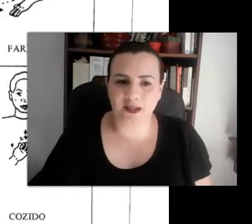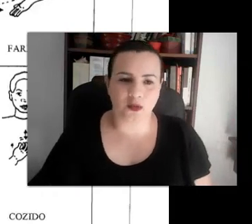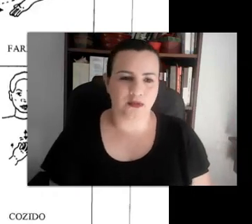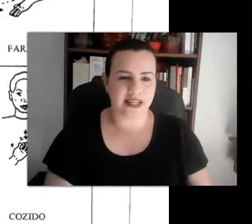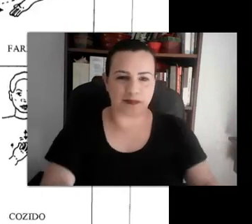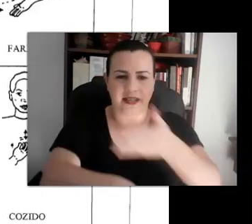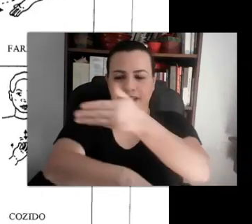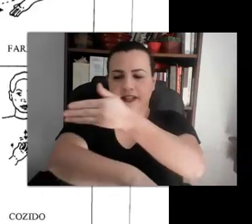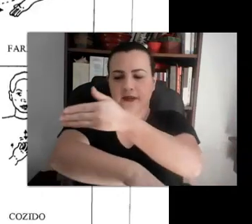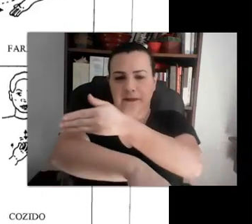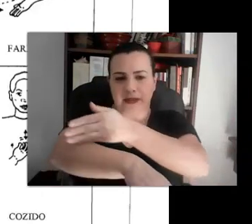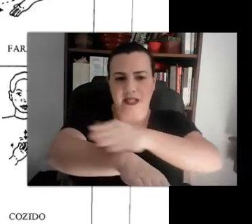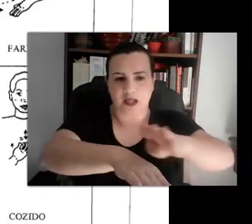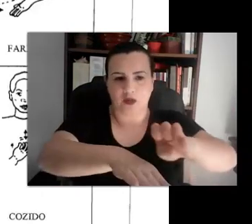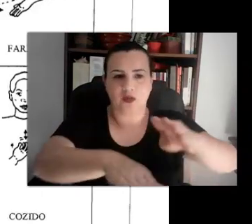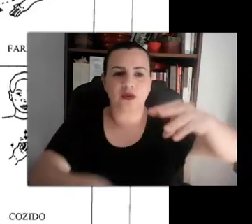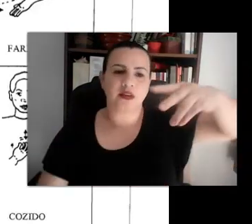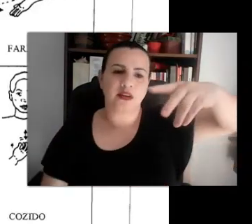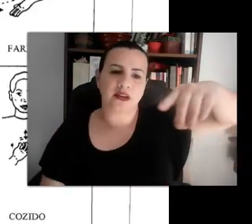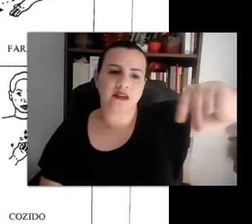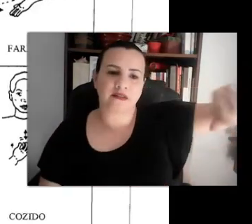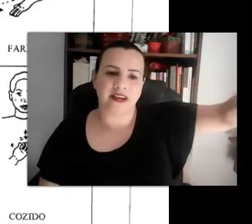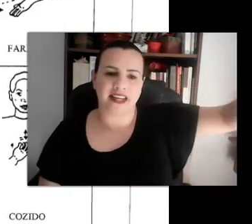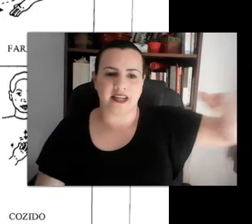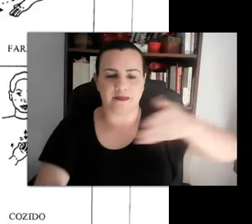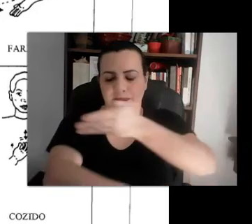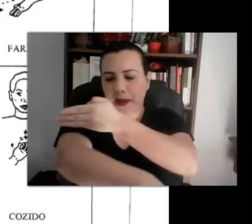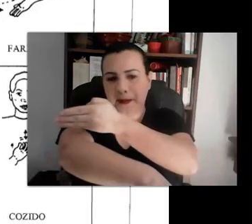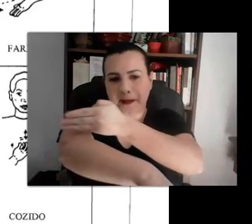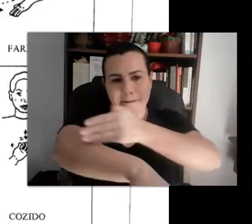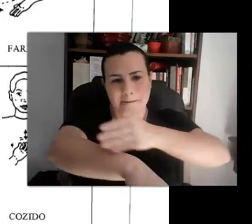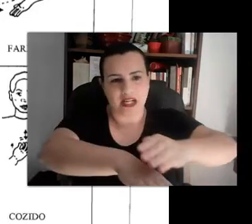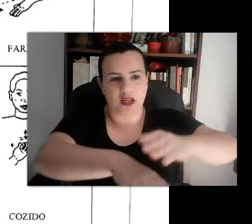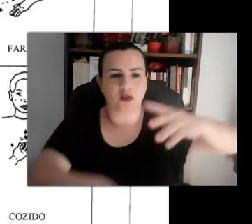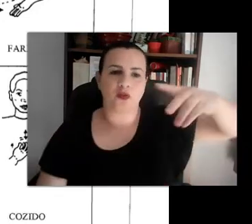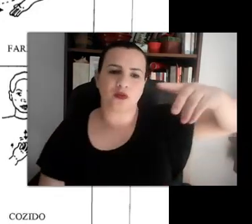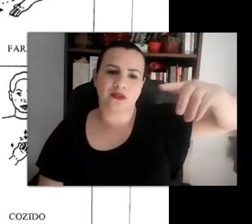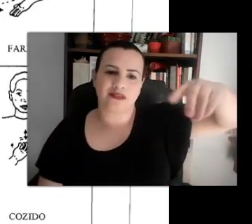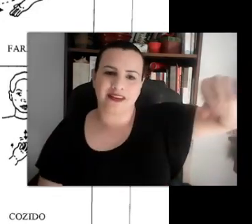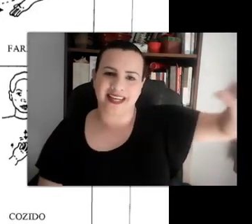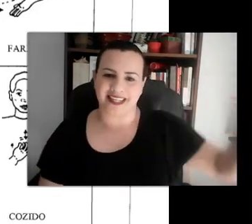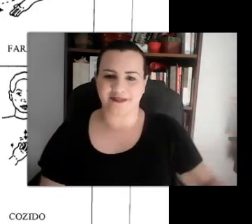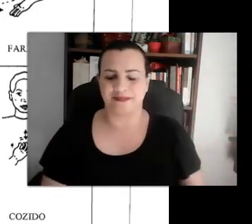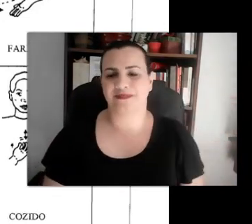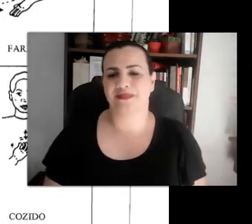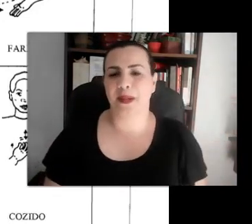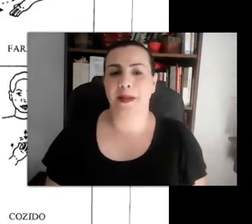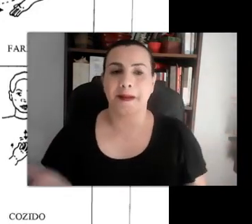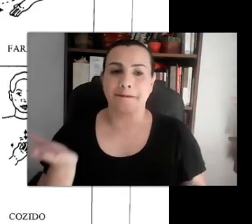Farinha de trigo ou farinha branca, então é branco, farinha. Branco,